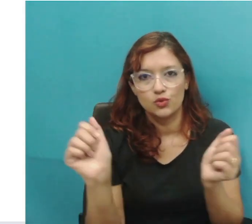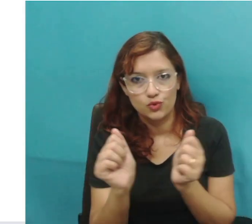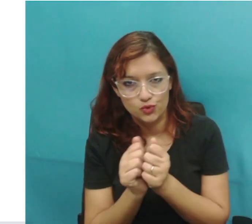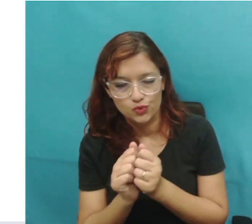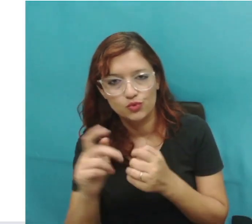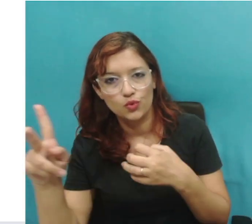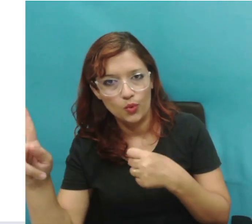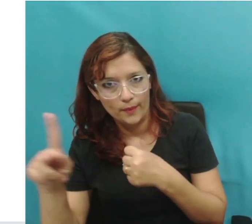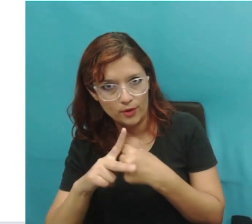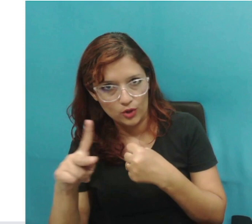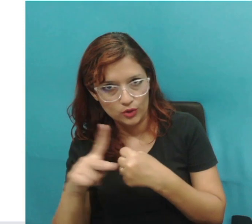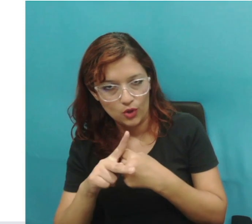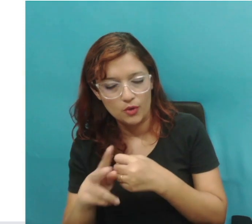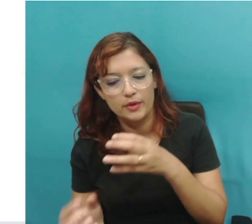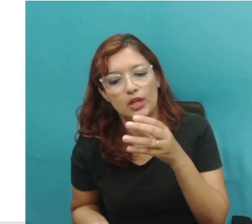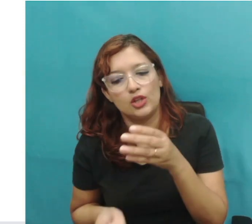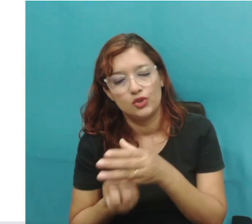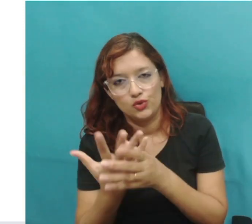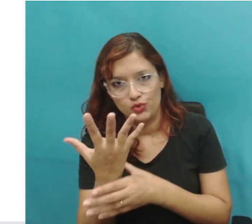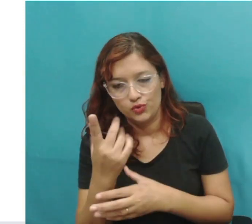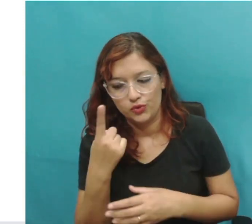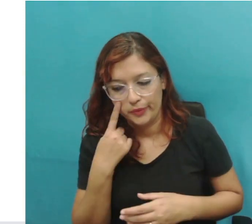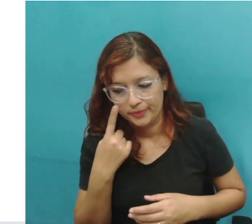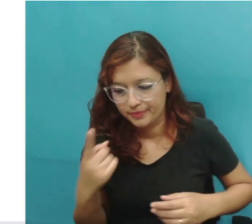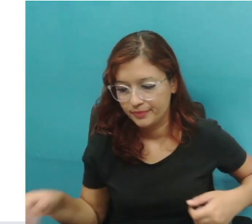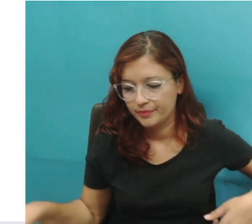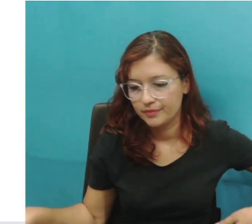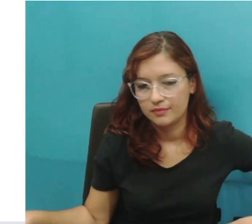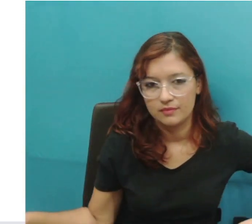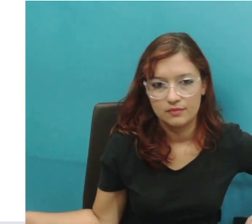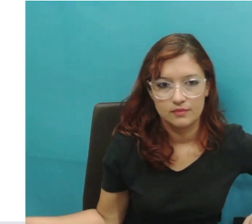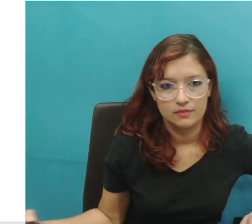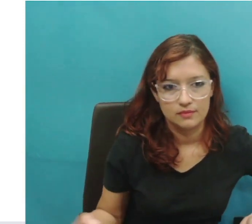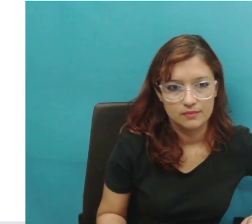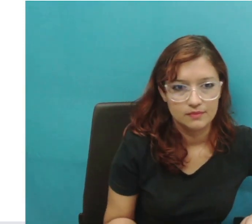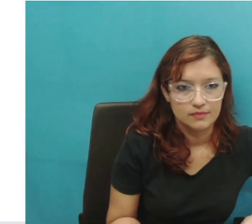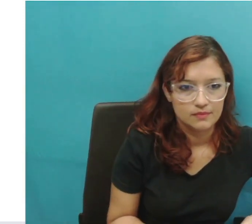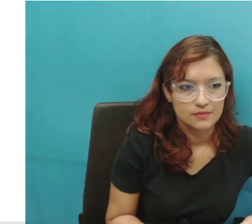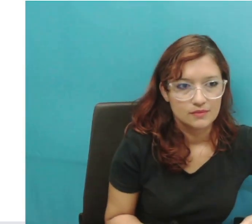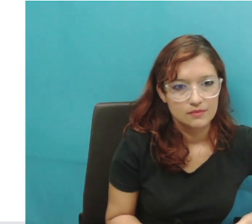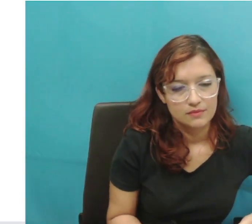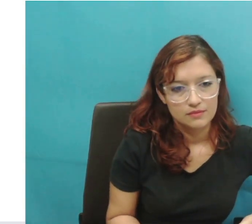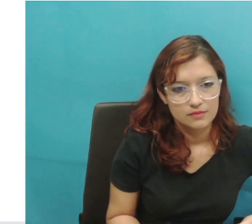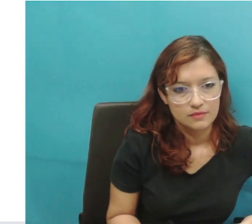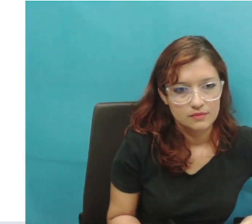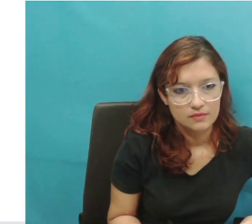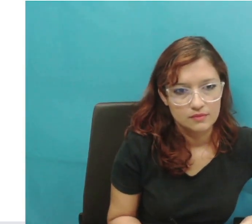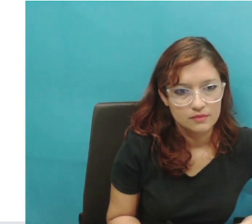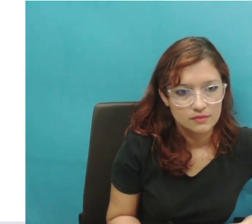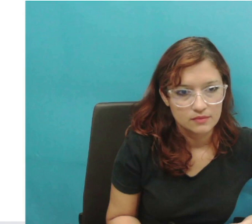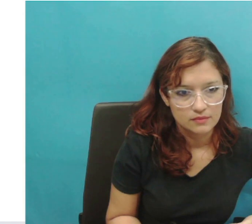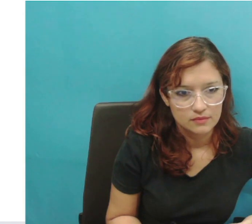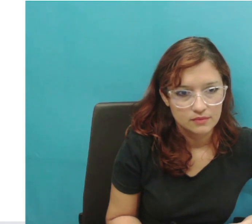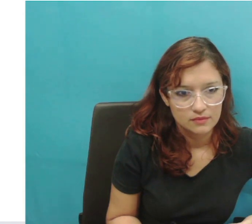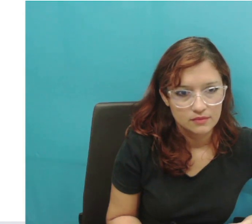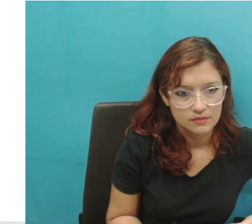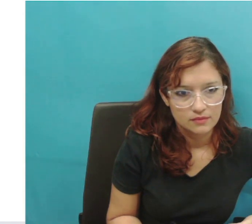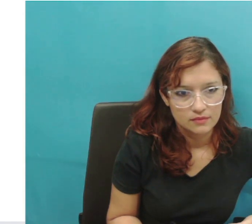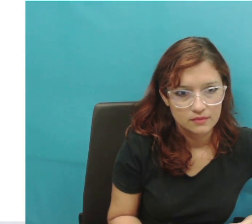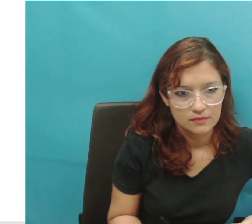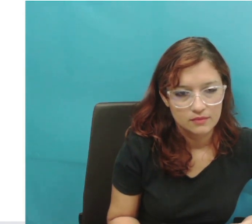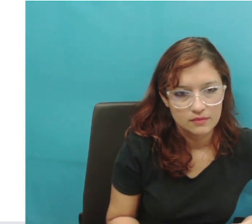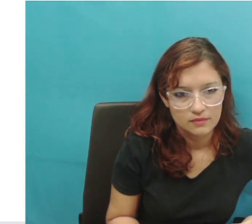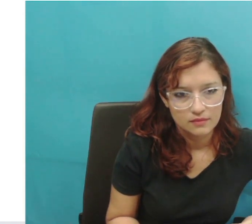Tem algumas preposições que se juntam aos pronomes para formar uma outra palavra.